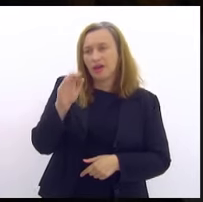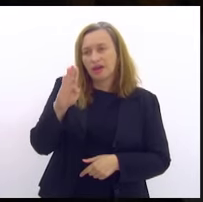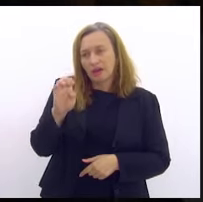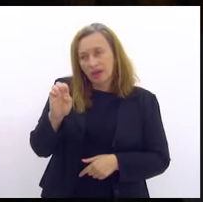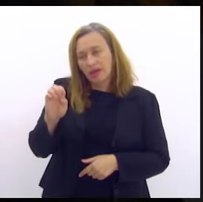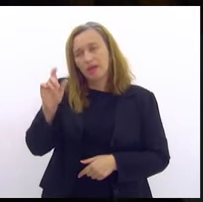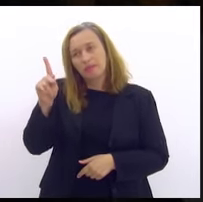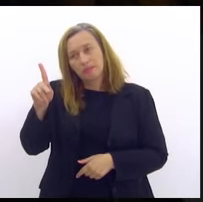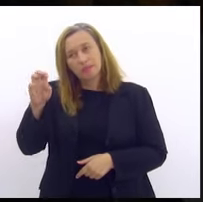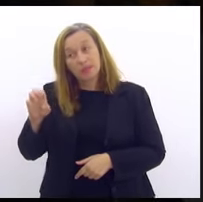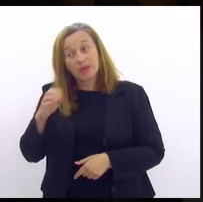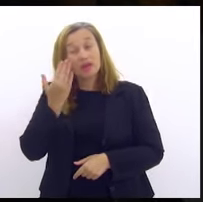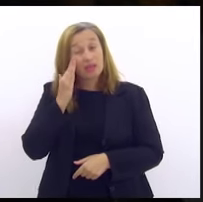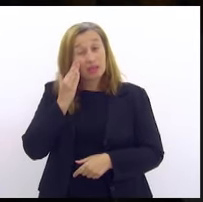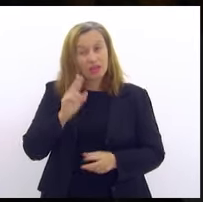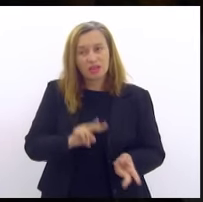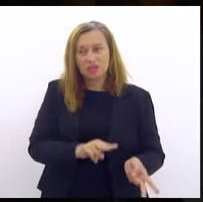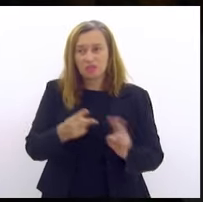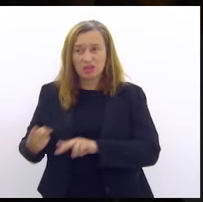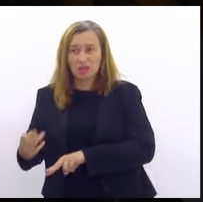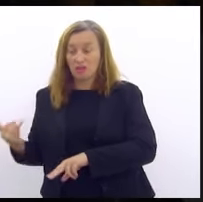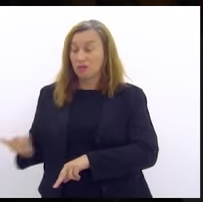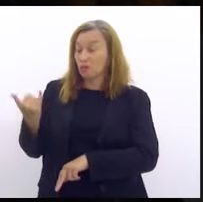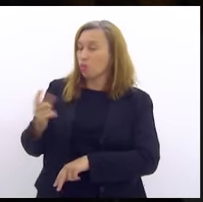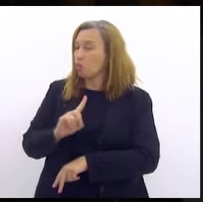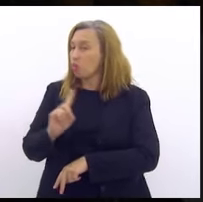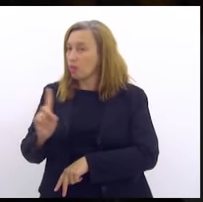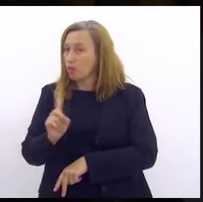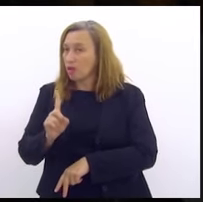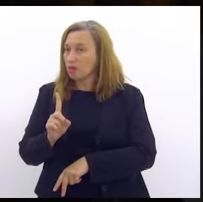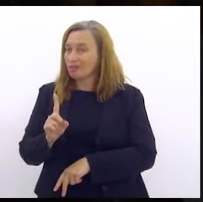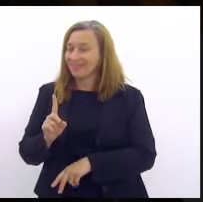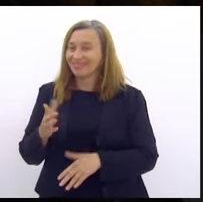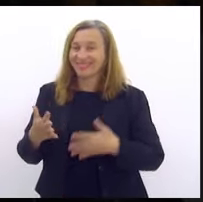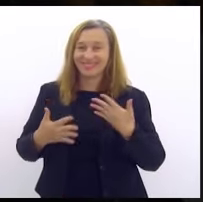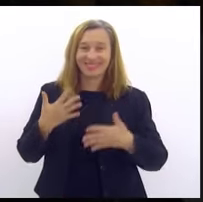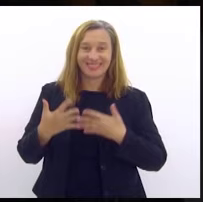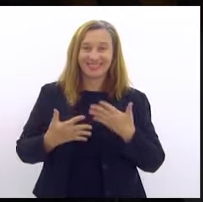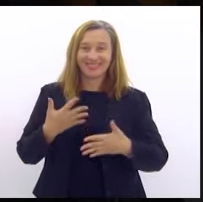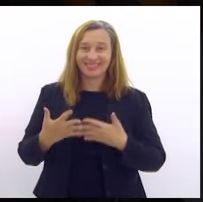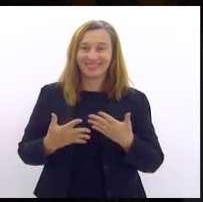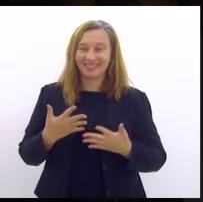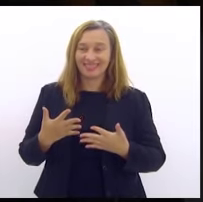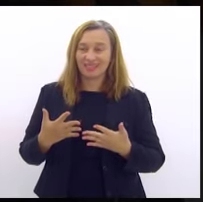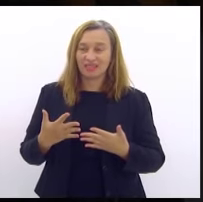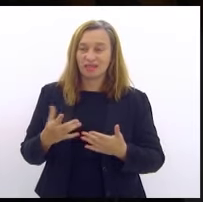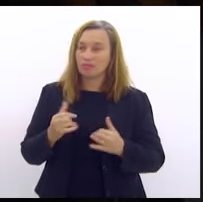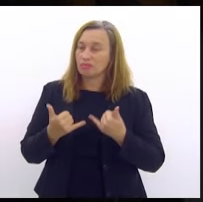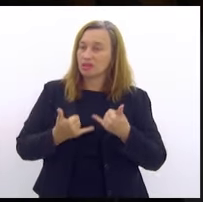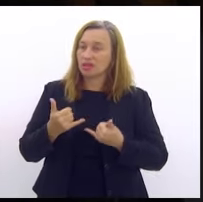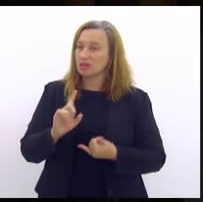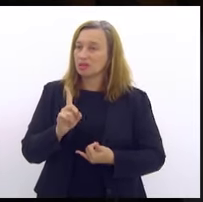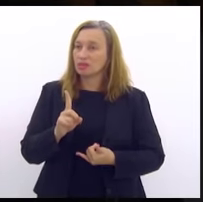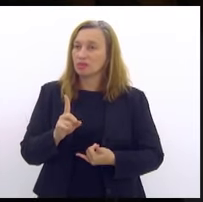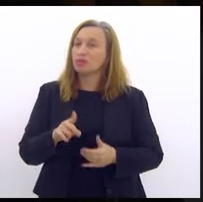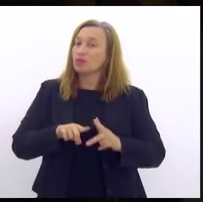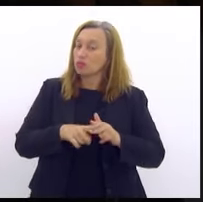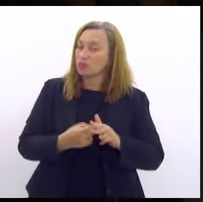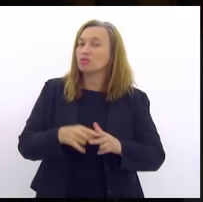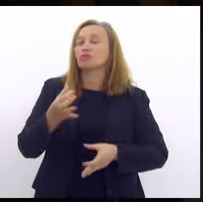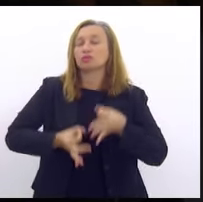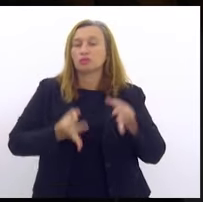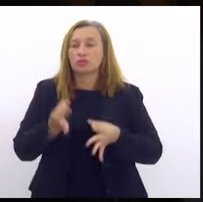Entenda que essa migração não é privilégio, não é trem da alegria, é correção de uma injustiça. Que se